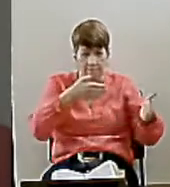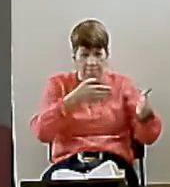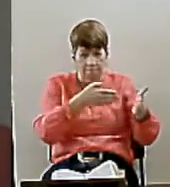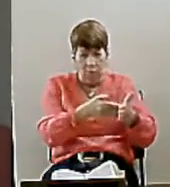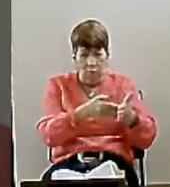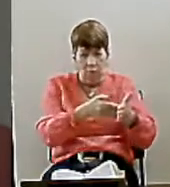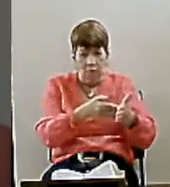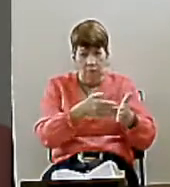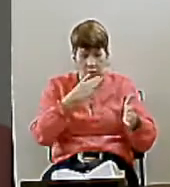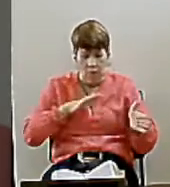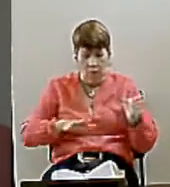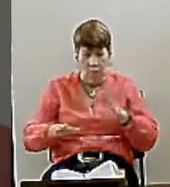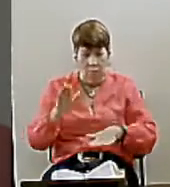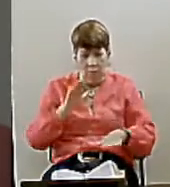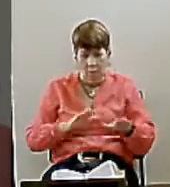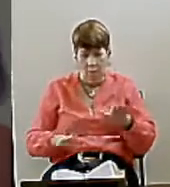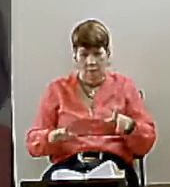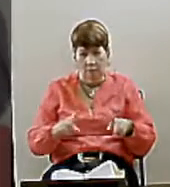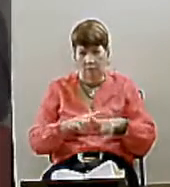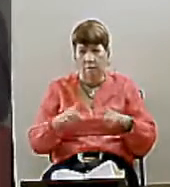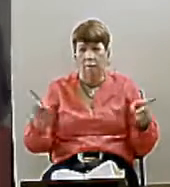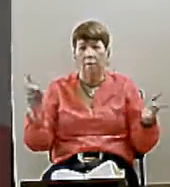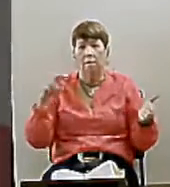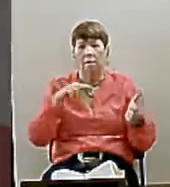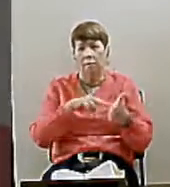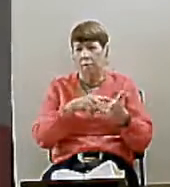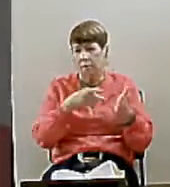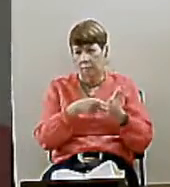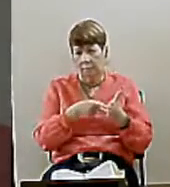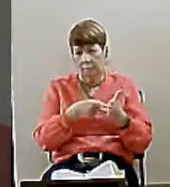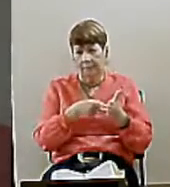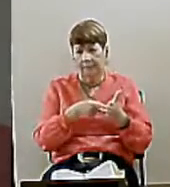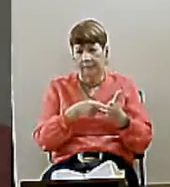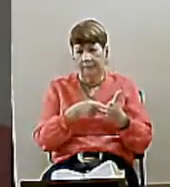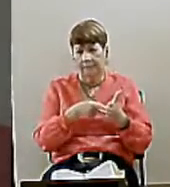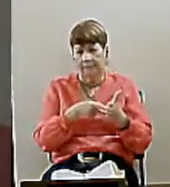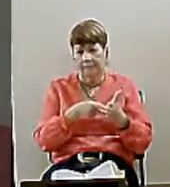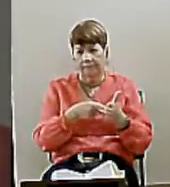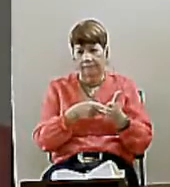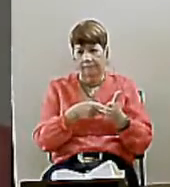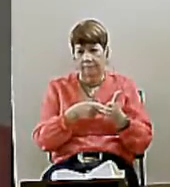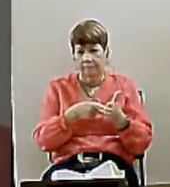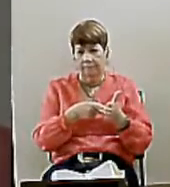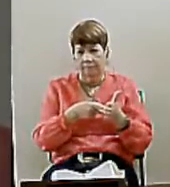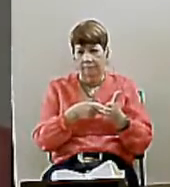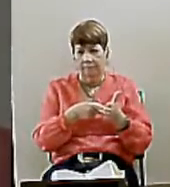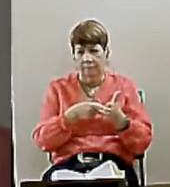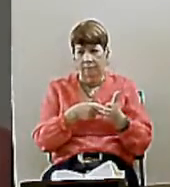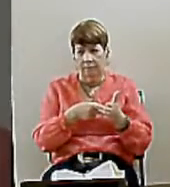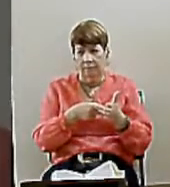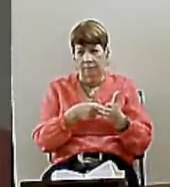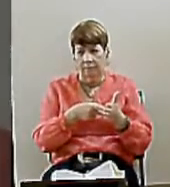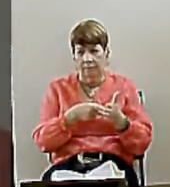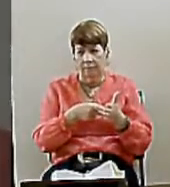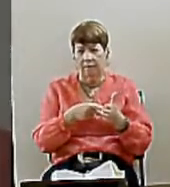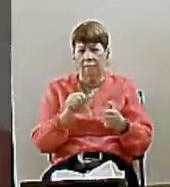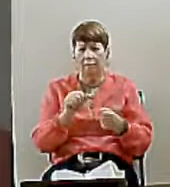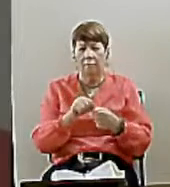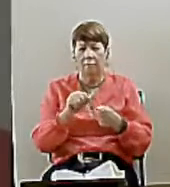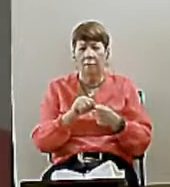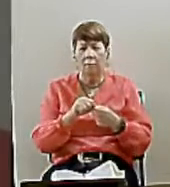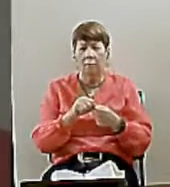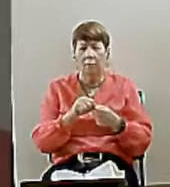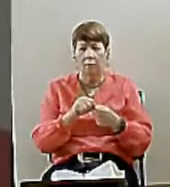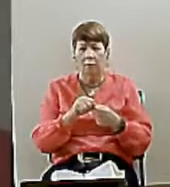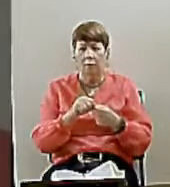mas a palavra prudência além desses sentidos ela também significa habilidoso fazer algo com